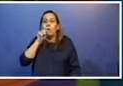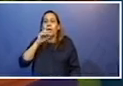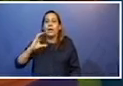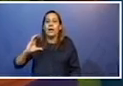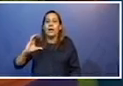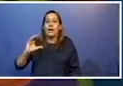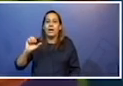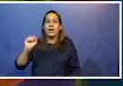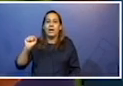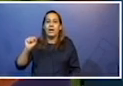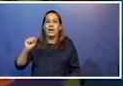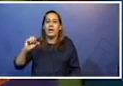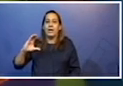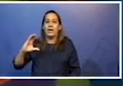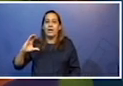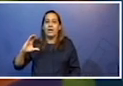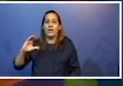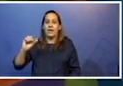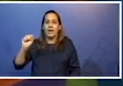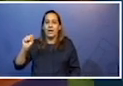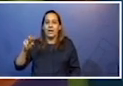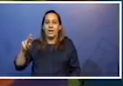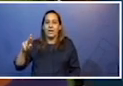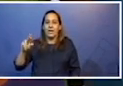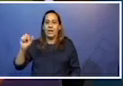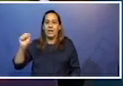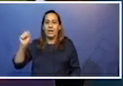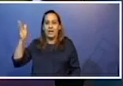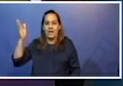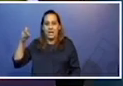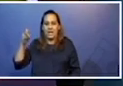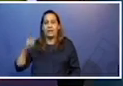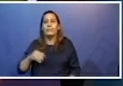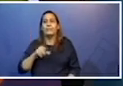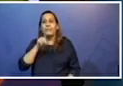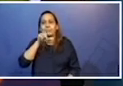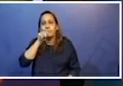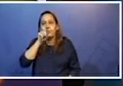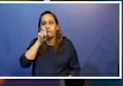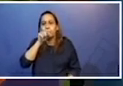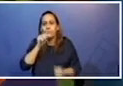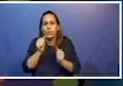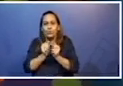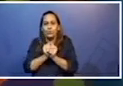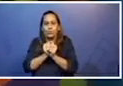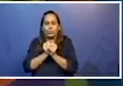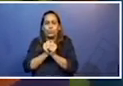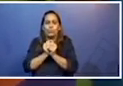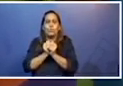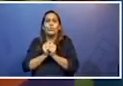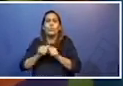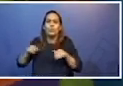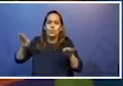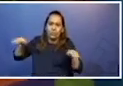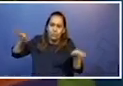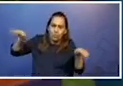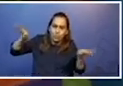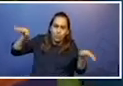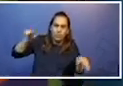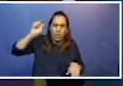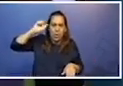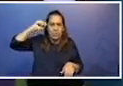O carcará, que é essa ave aqui, que também pode se misturar com os urubus, né? Que é outro tipo de